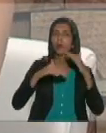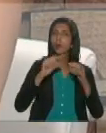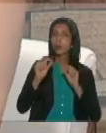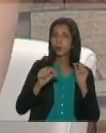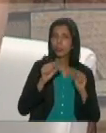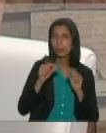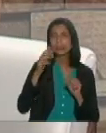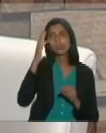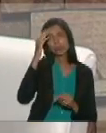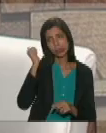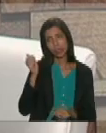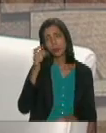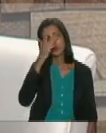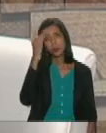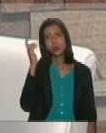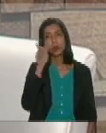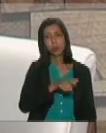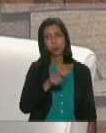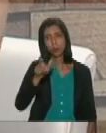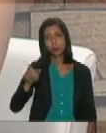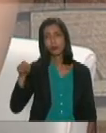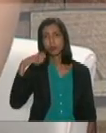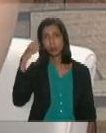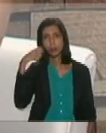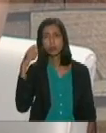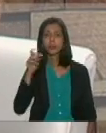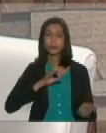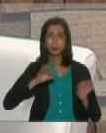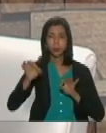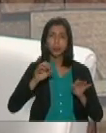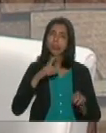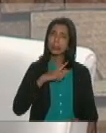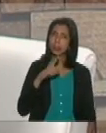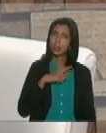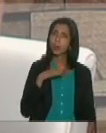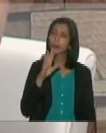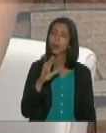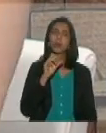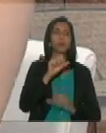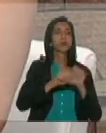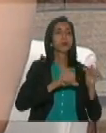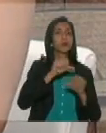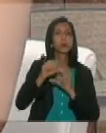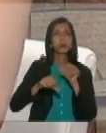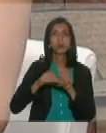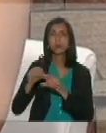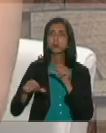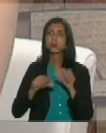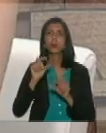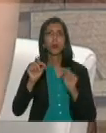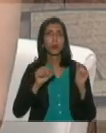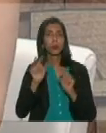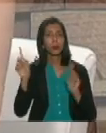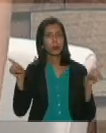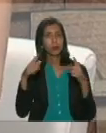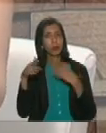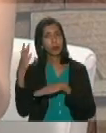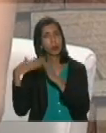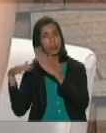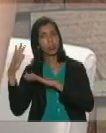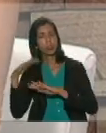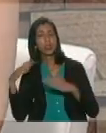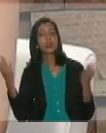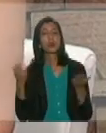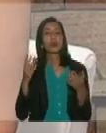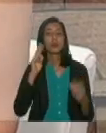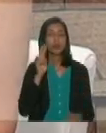melhorou? É claro que o elenco é uma dessas coisas. Hoje nós temos elencos muito preparados, mas o que para você mudou substancialmente dos musicais